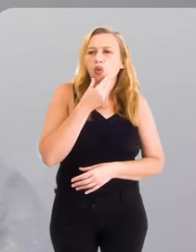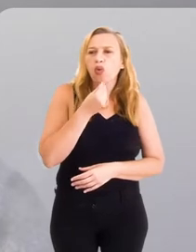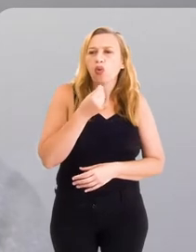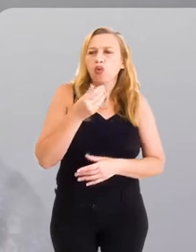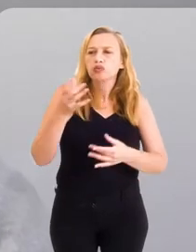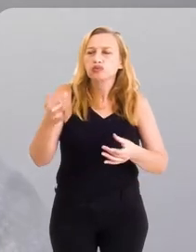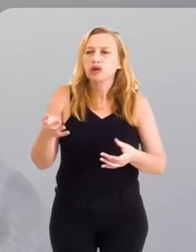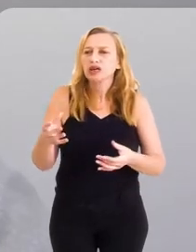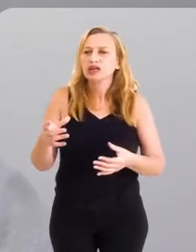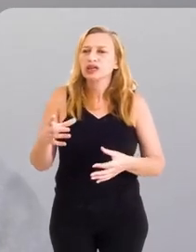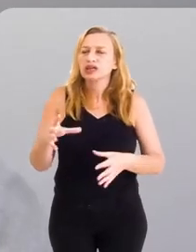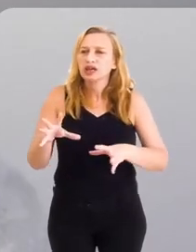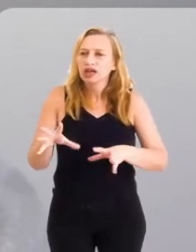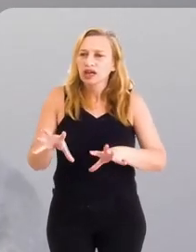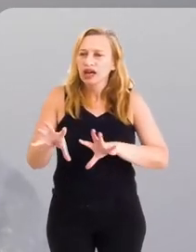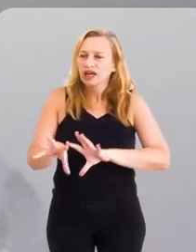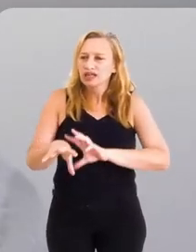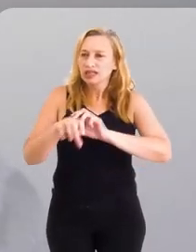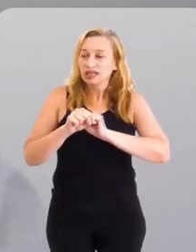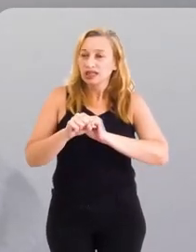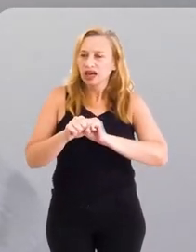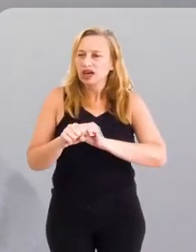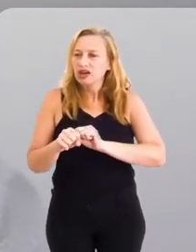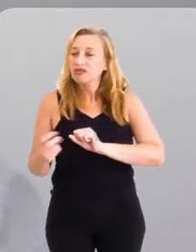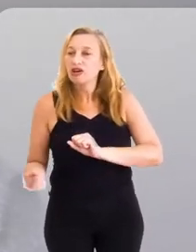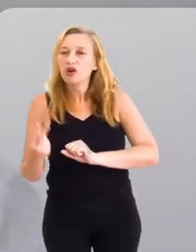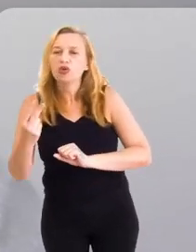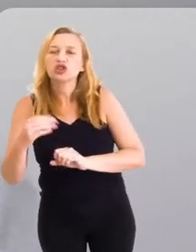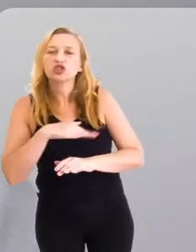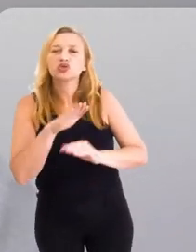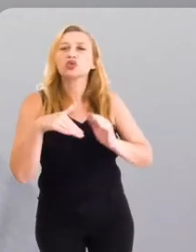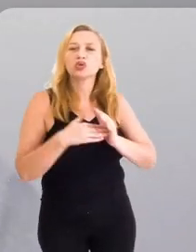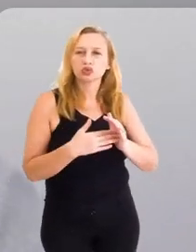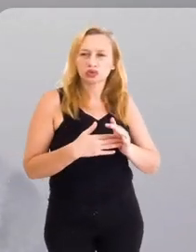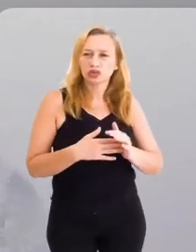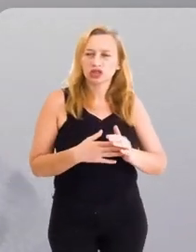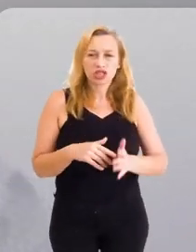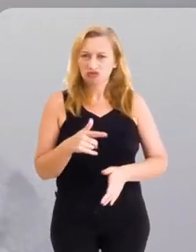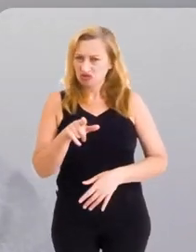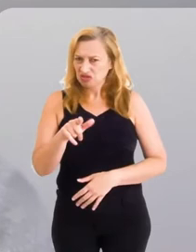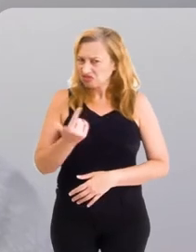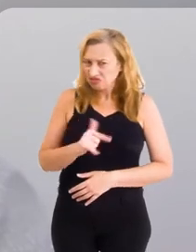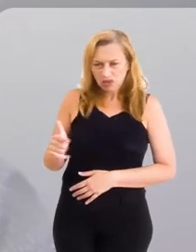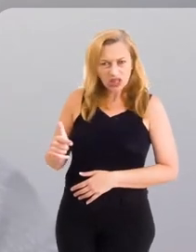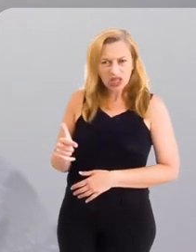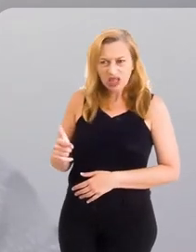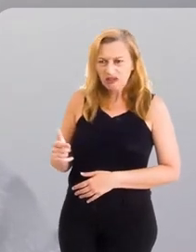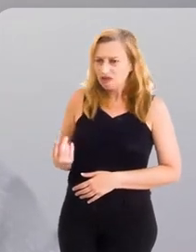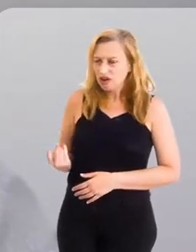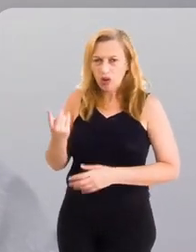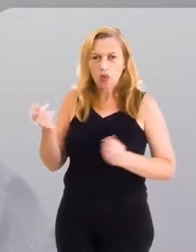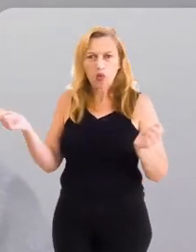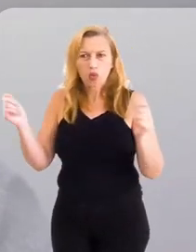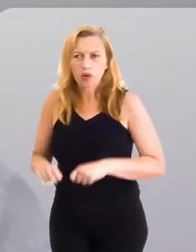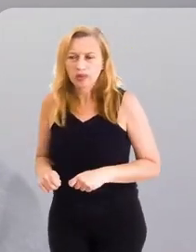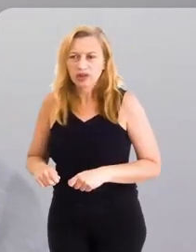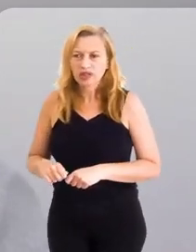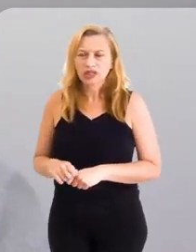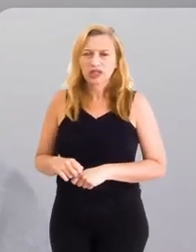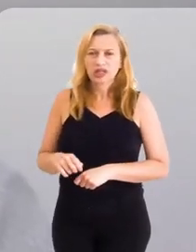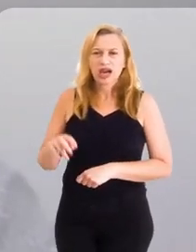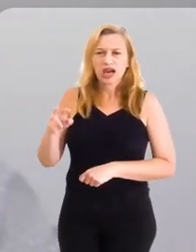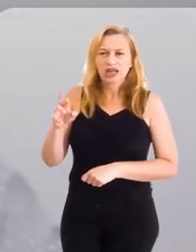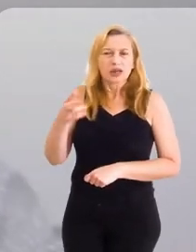para captar uma coisa muito importante para o sistema, que são valores, virtudes e sabedoria. Porque se você não tem valores com essa